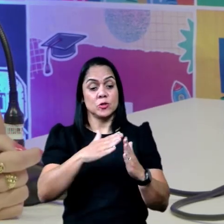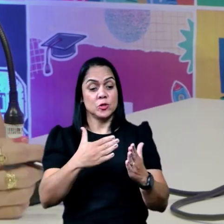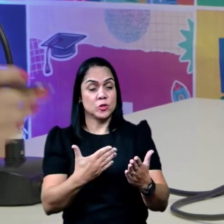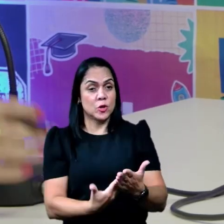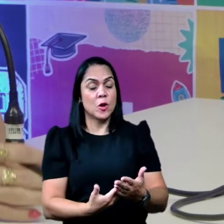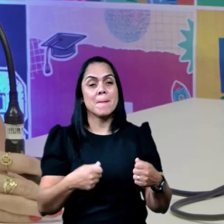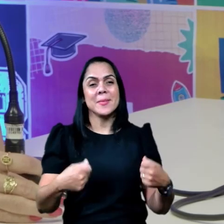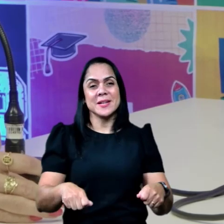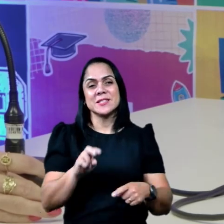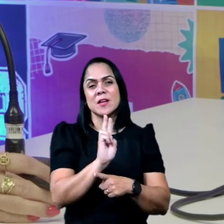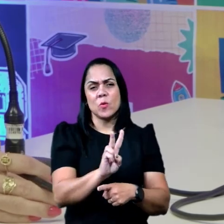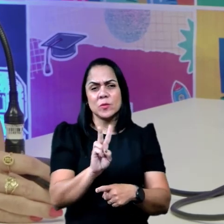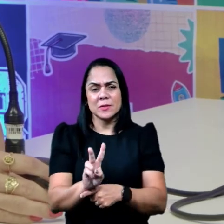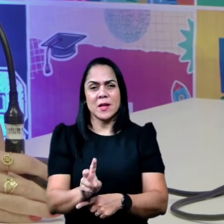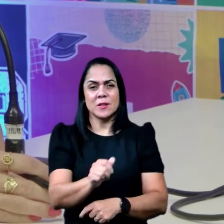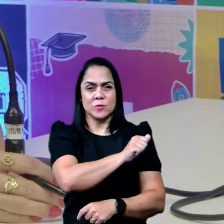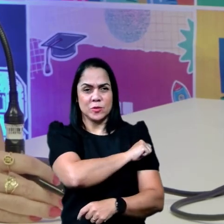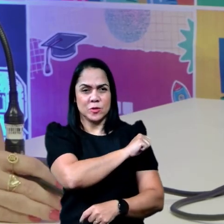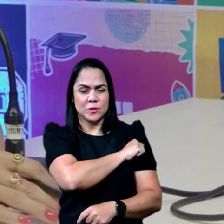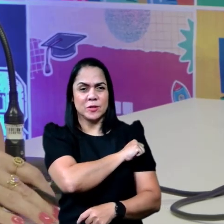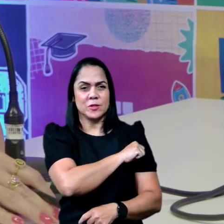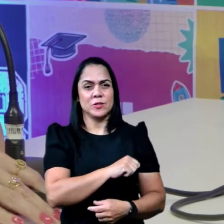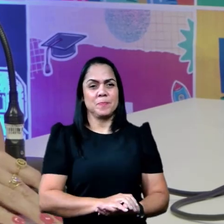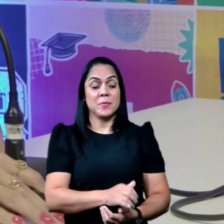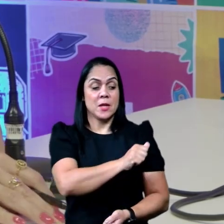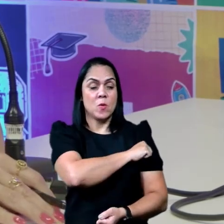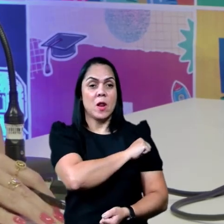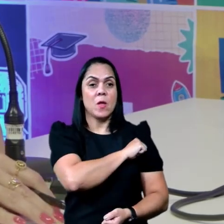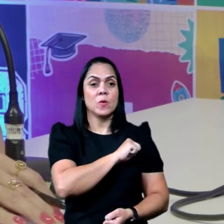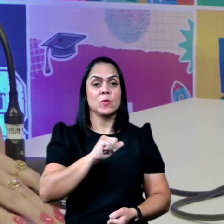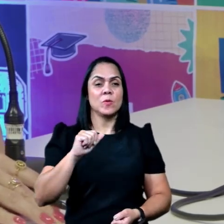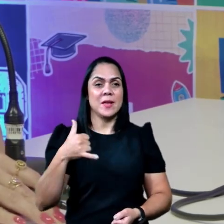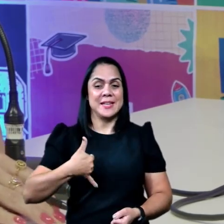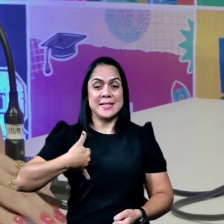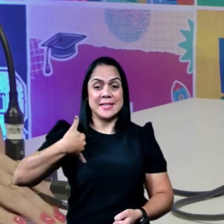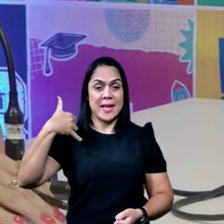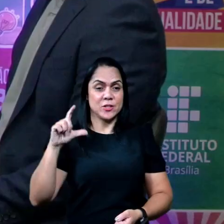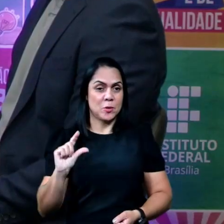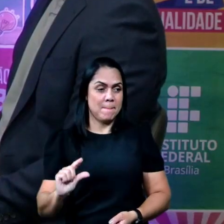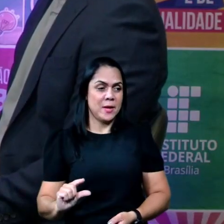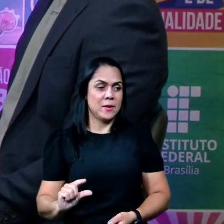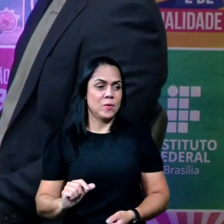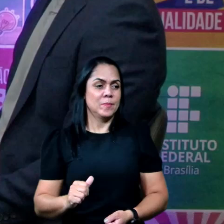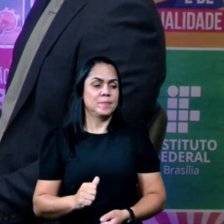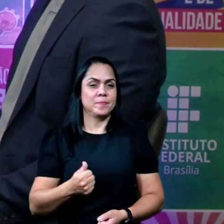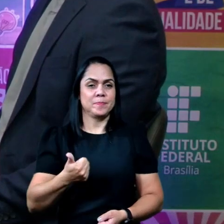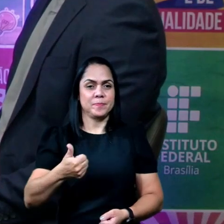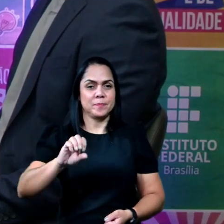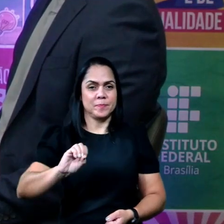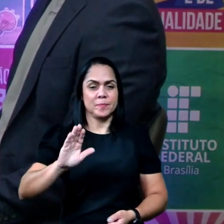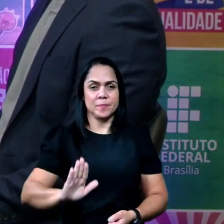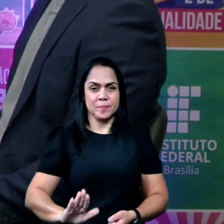que são os estudantes. Vamos falar então dos estudantes menores de idade, que estão em processos de desenvolvimento. Né? Então, o professor não pode partir